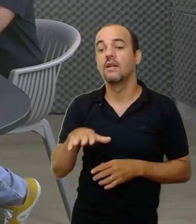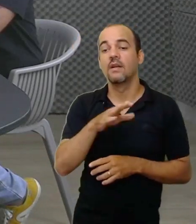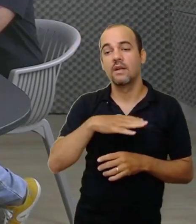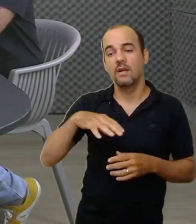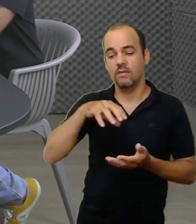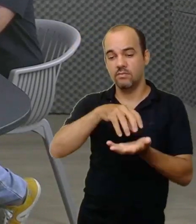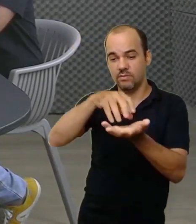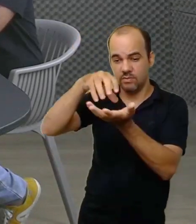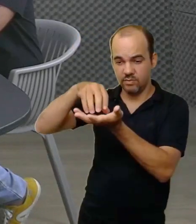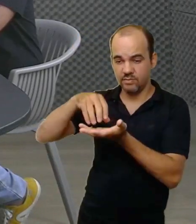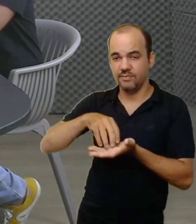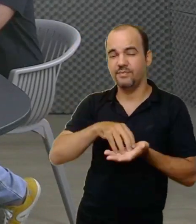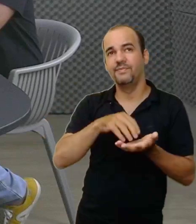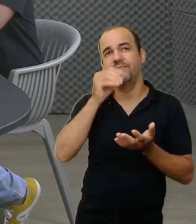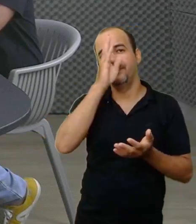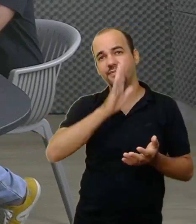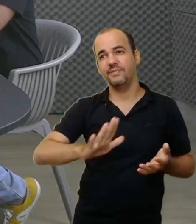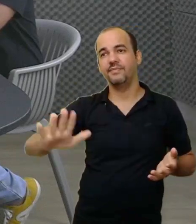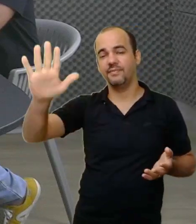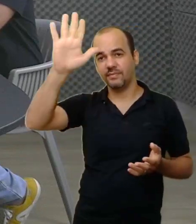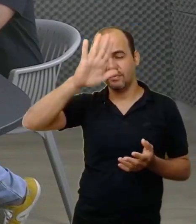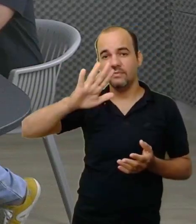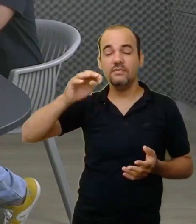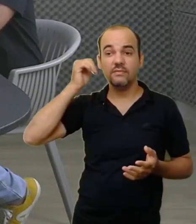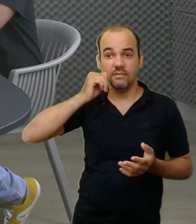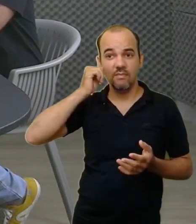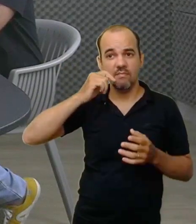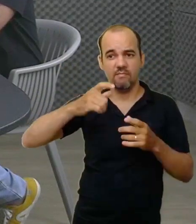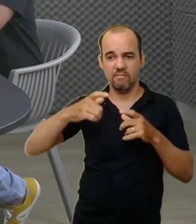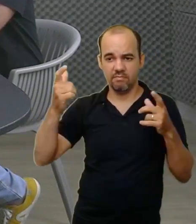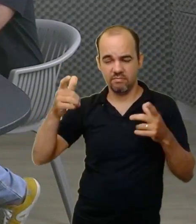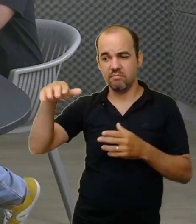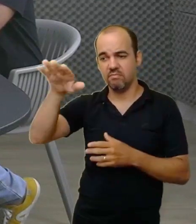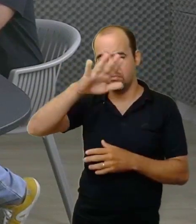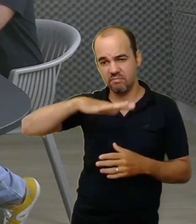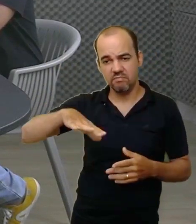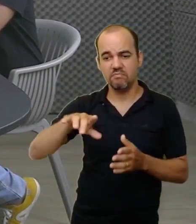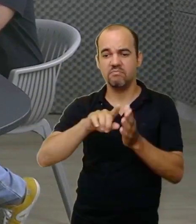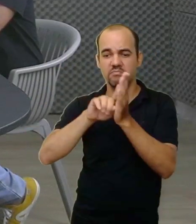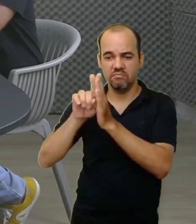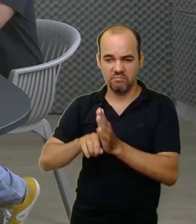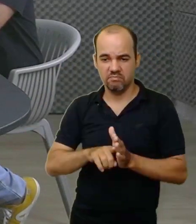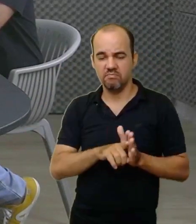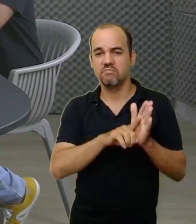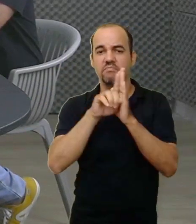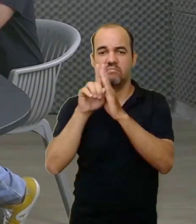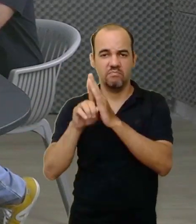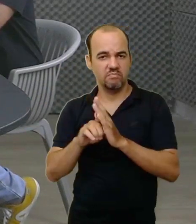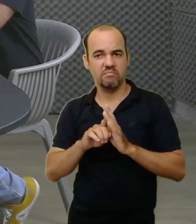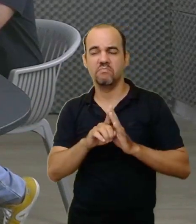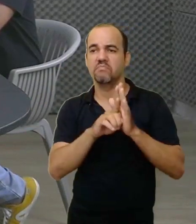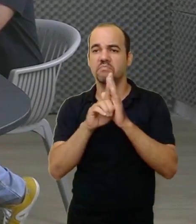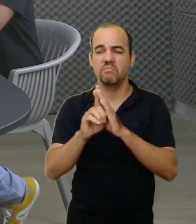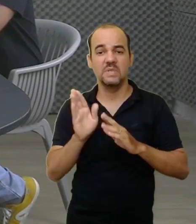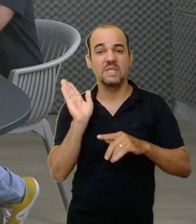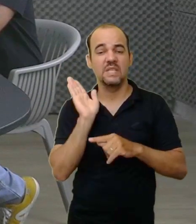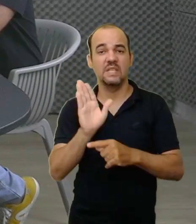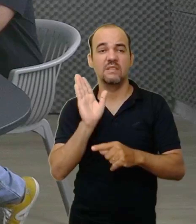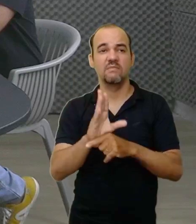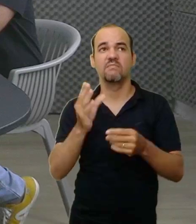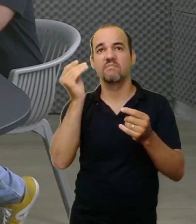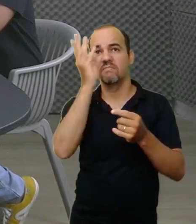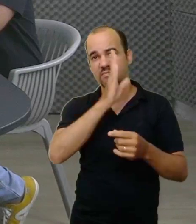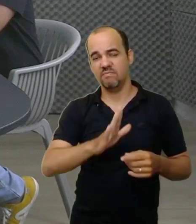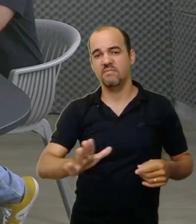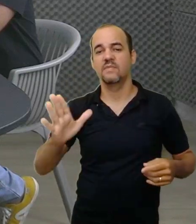feitas no Brasil são feitas por mulheres. Vocês salvam a vida de brasileiros e brasileiras. Então é uma honra receber você aqui. É